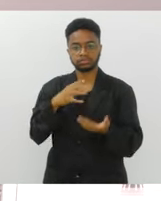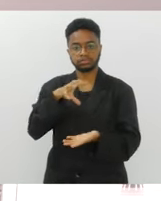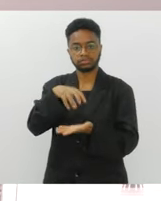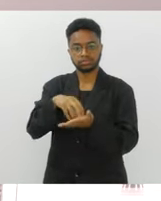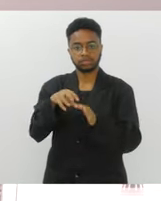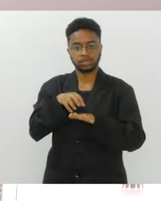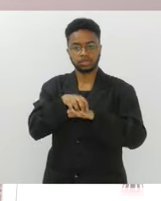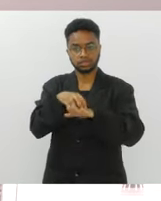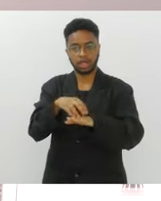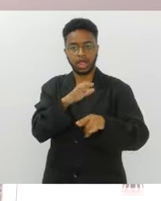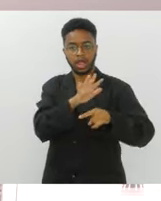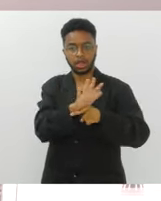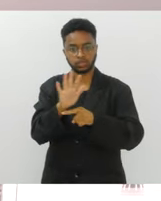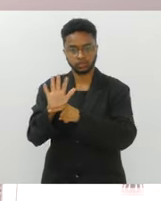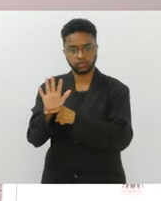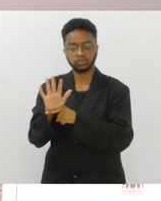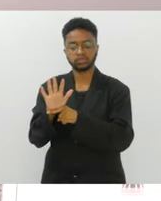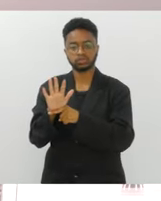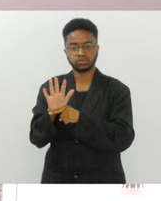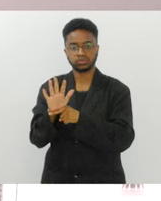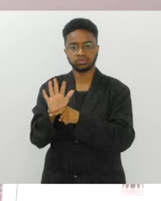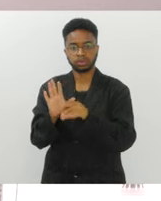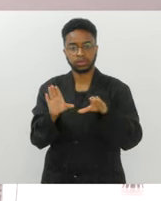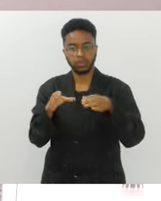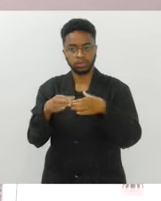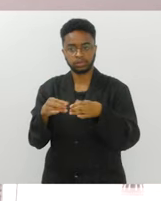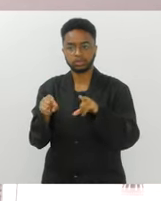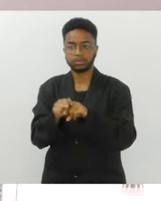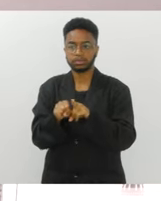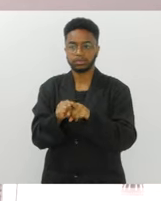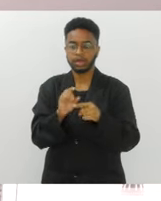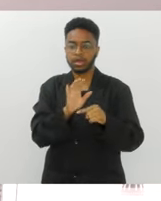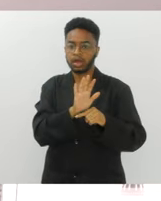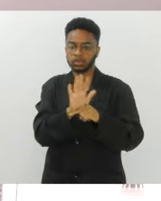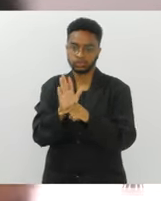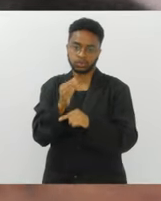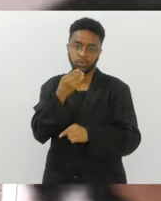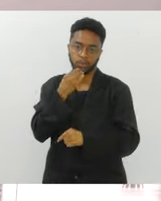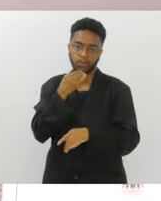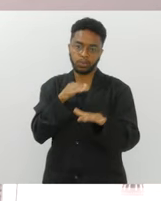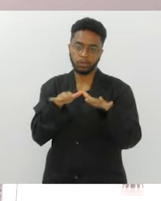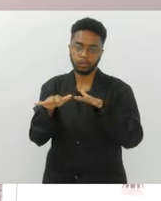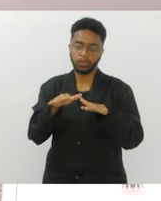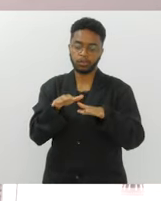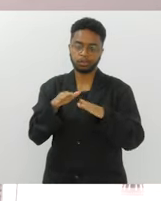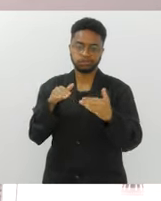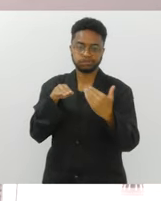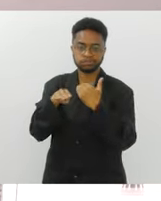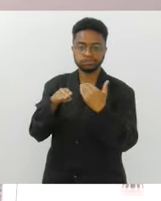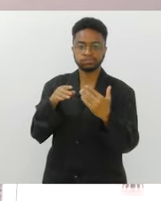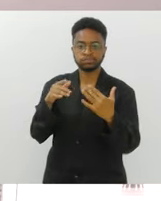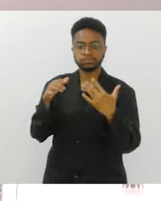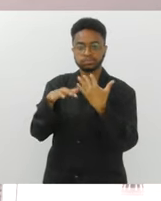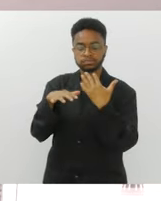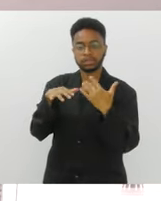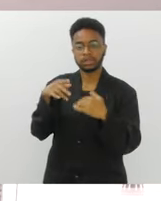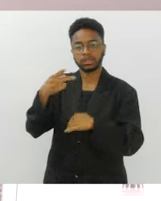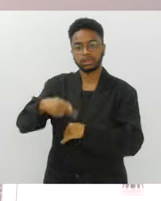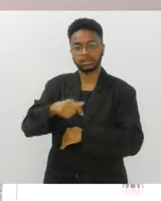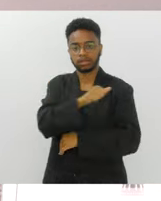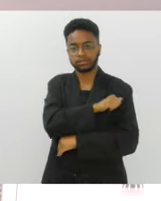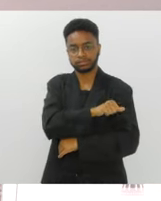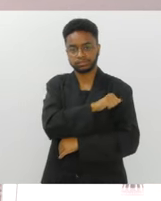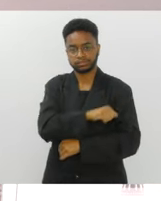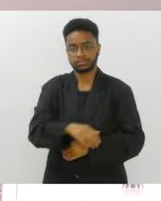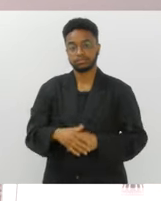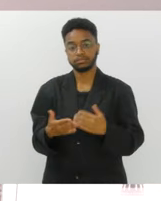em colaborar com essa comissão e colaborar, obviamente, com a mobilidade urbana do Estado do Rio de Janeiro. Então,